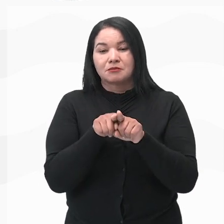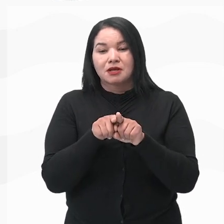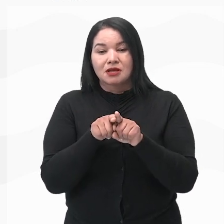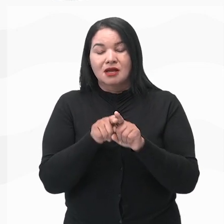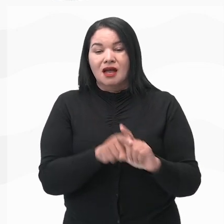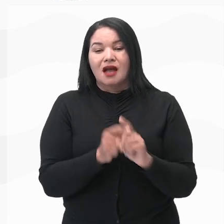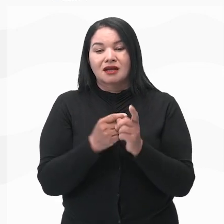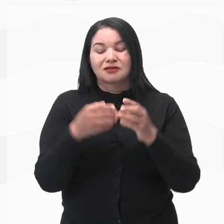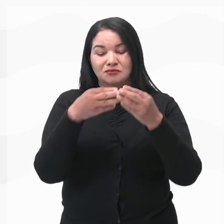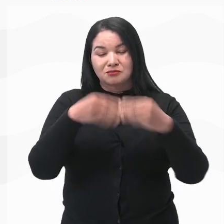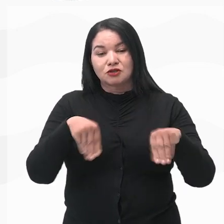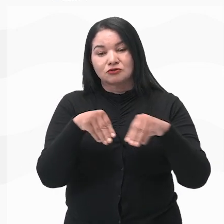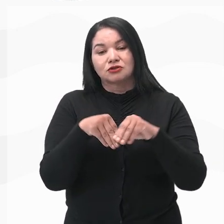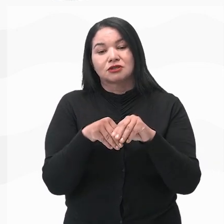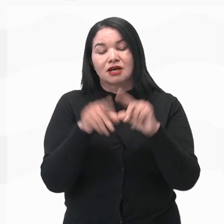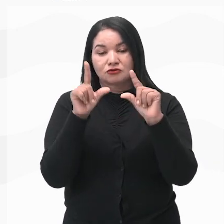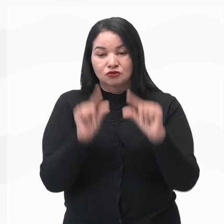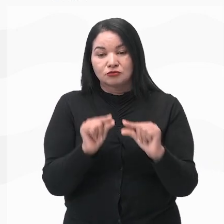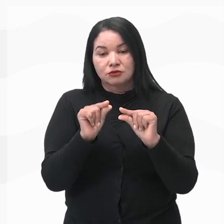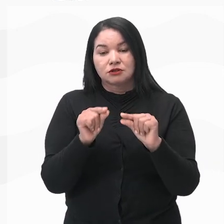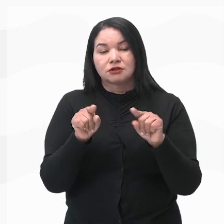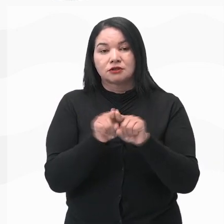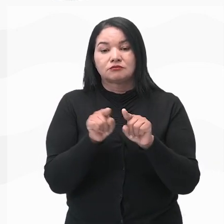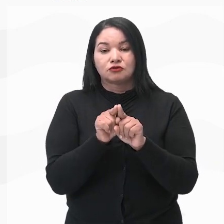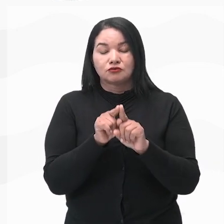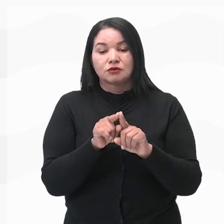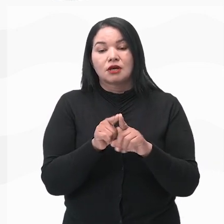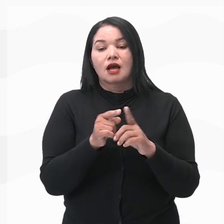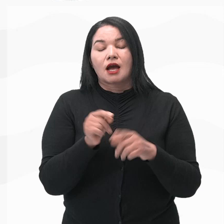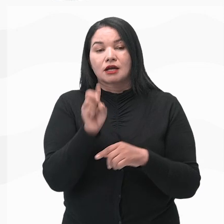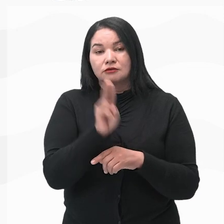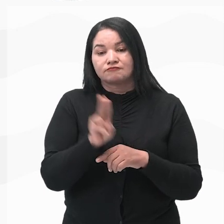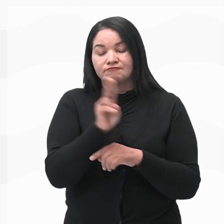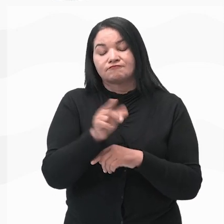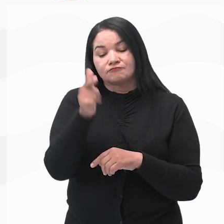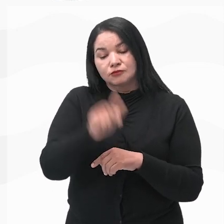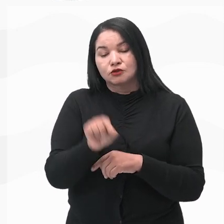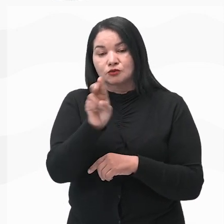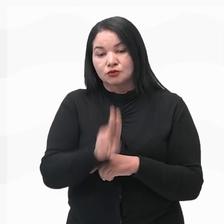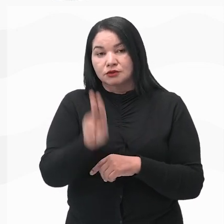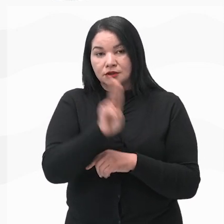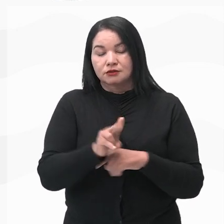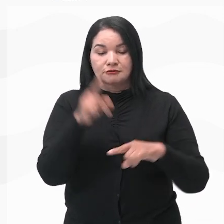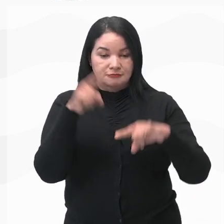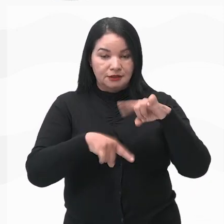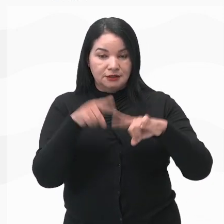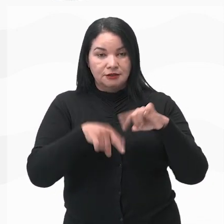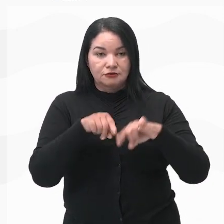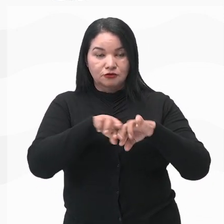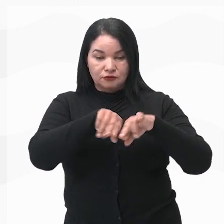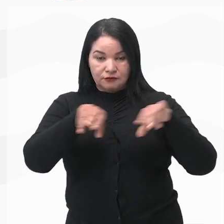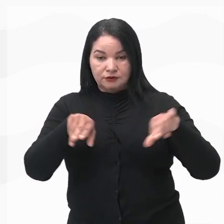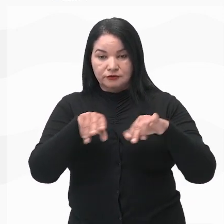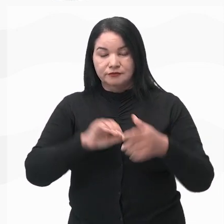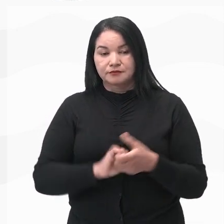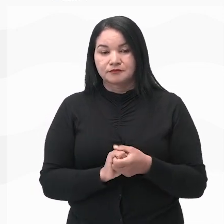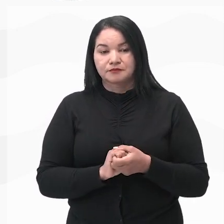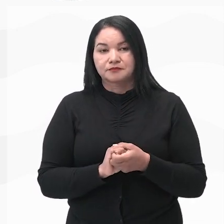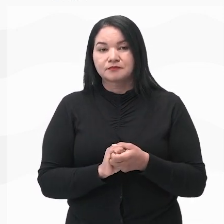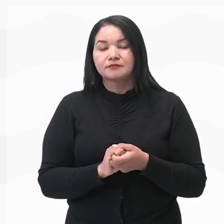descarte inadequado e promovendo a reutilização de materiais. Que